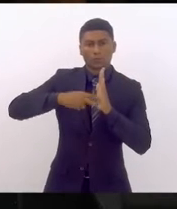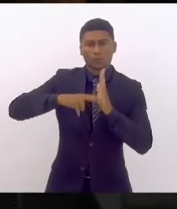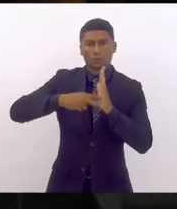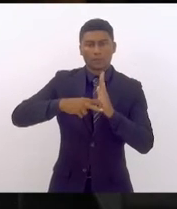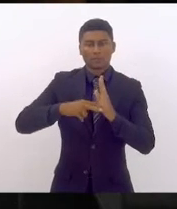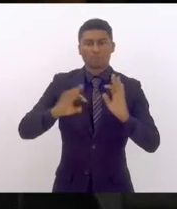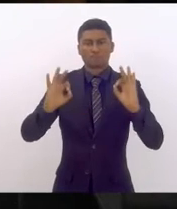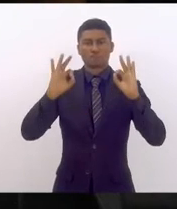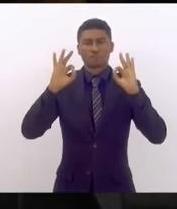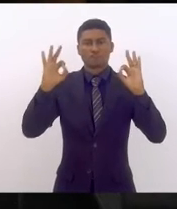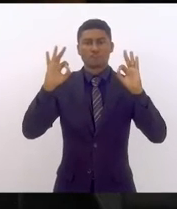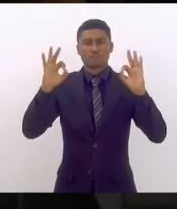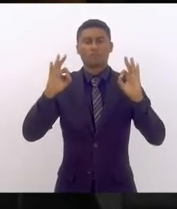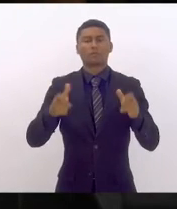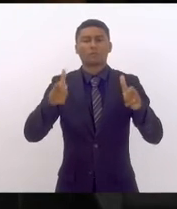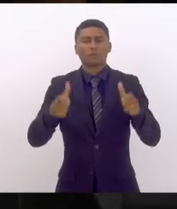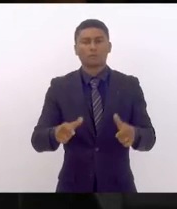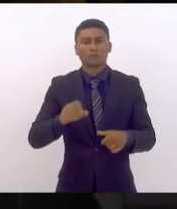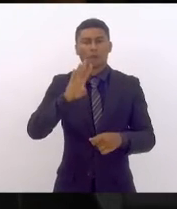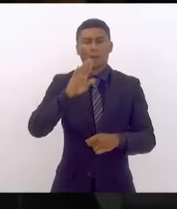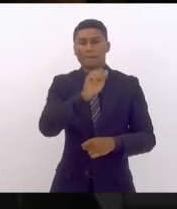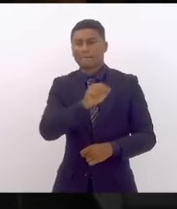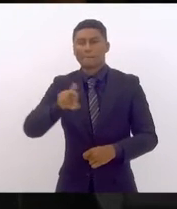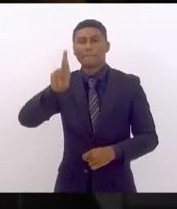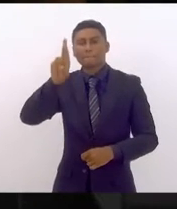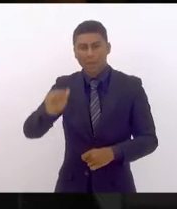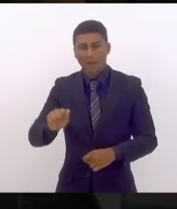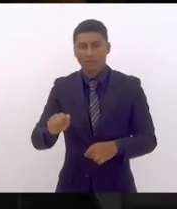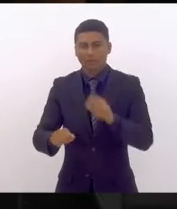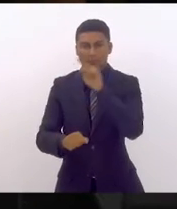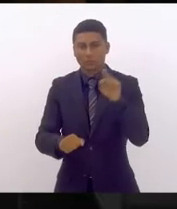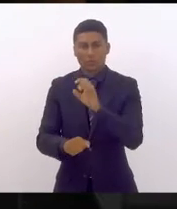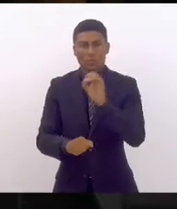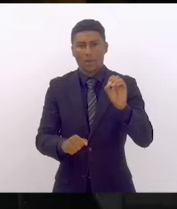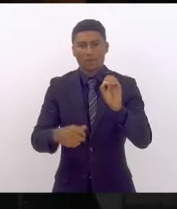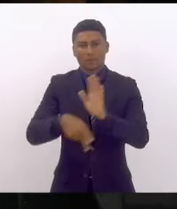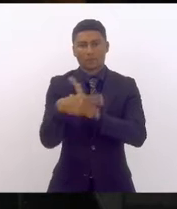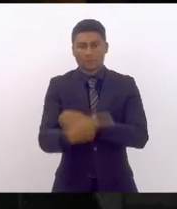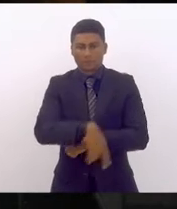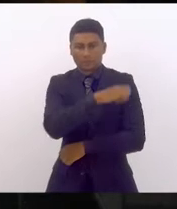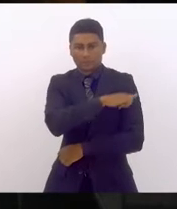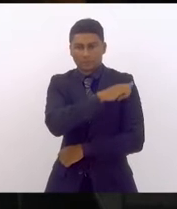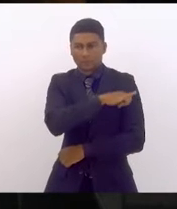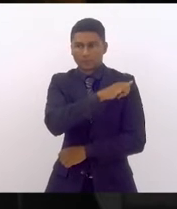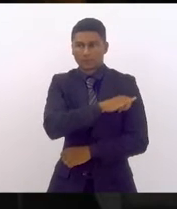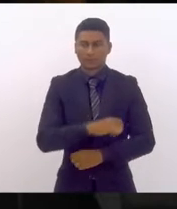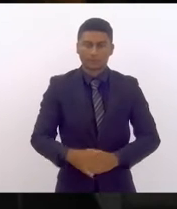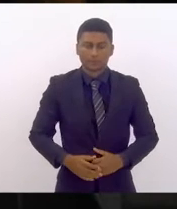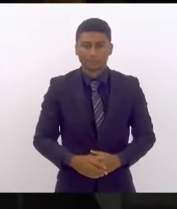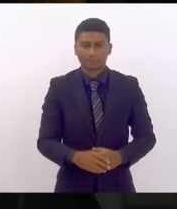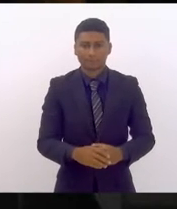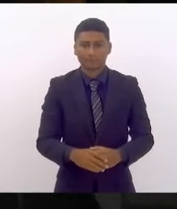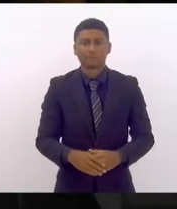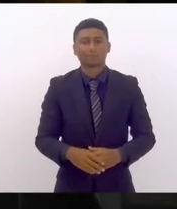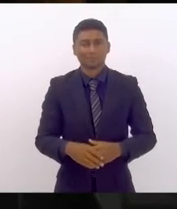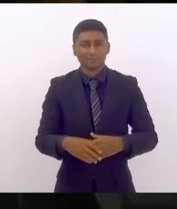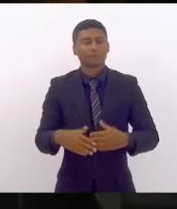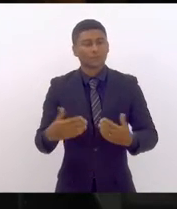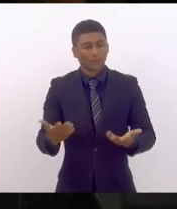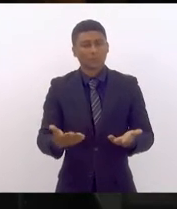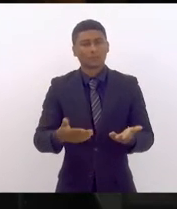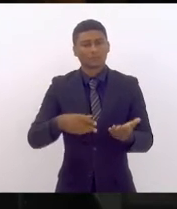Tijuca na zona oeste do Rio de Janeiro e por aí vai a matéria